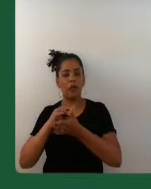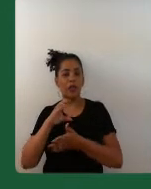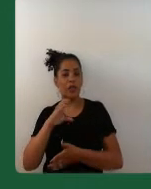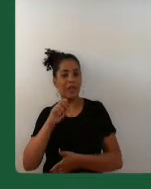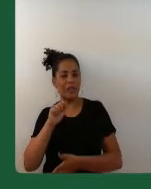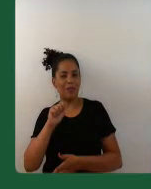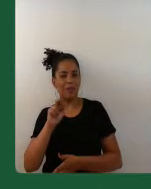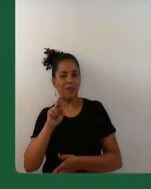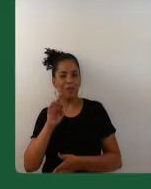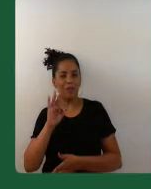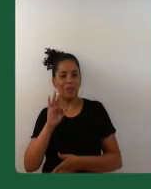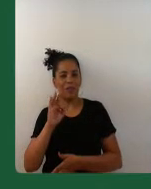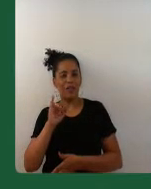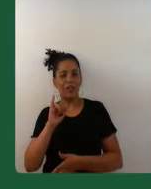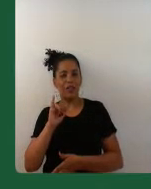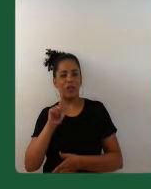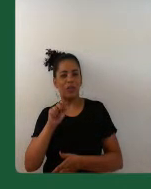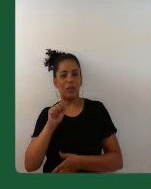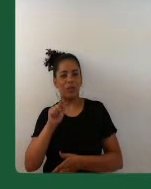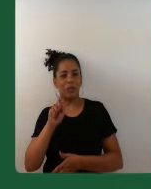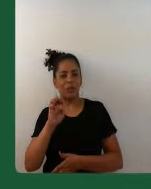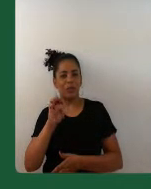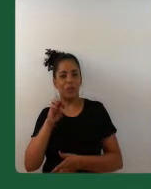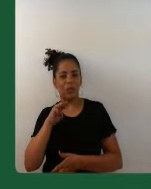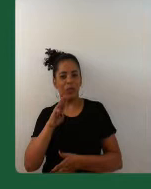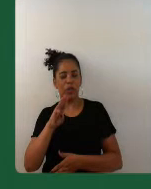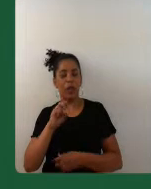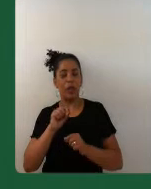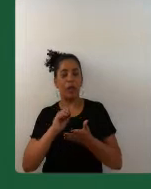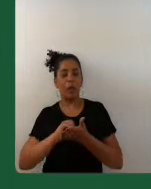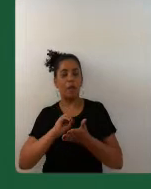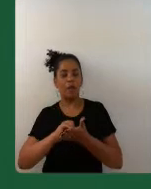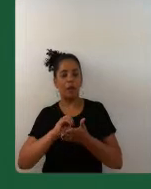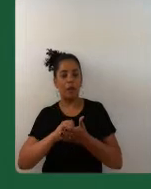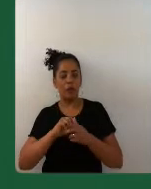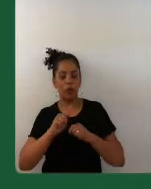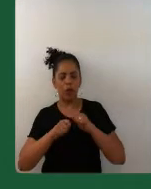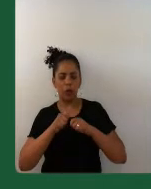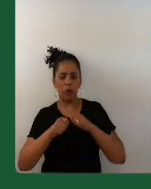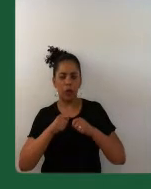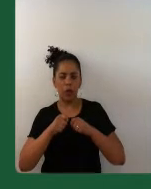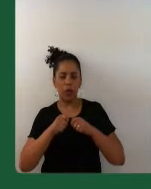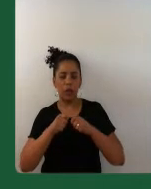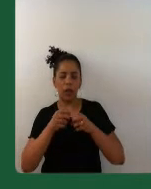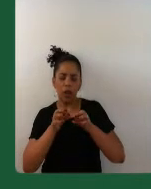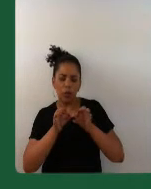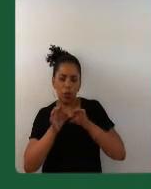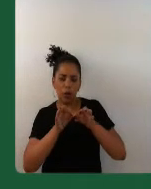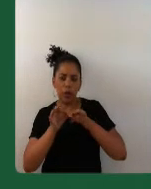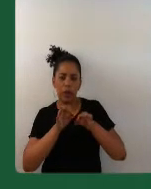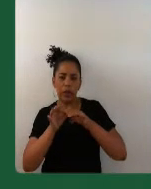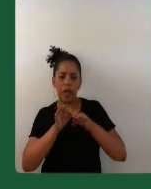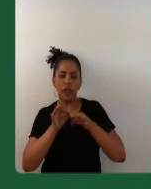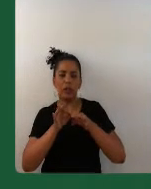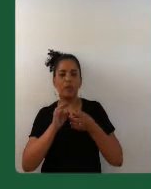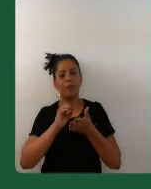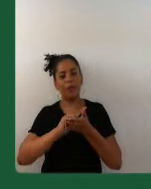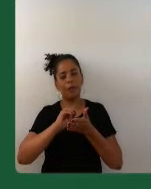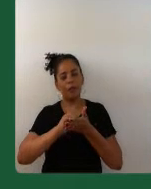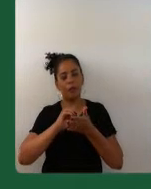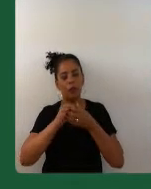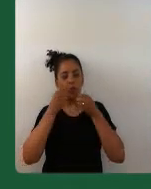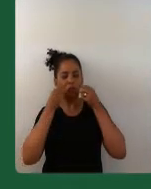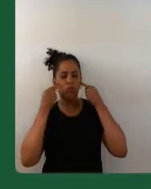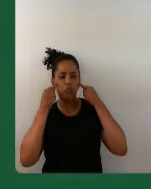no intraoperatório e a necessidade da reconstrução através de cartilagens